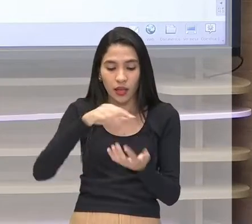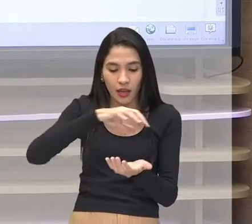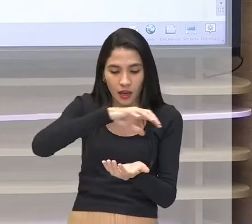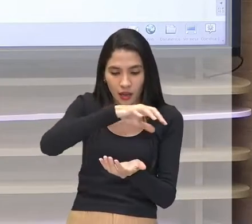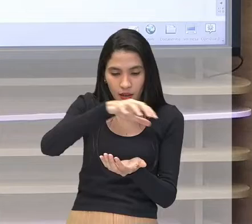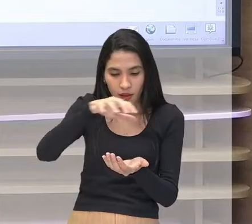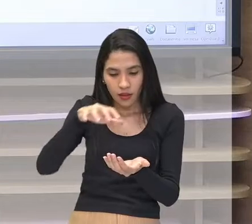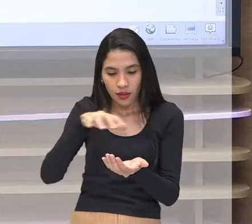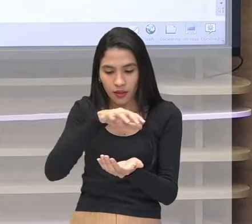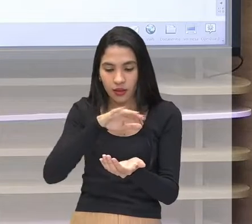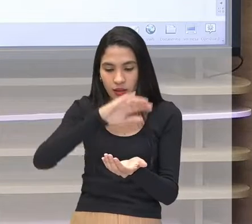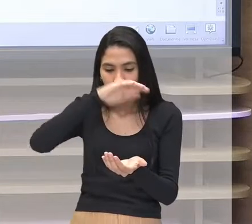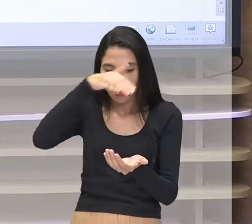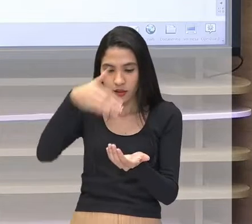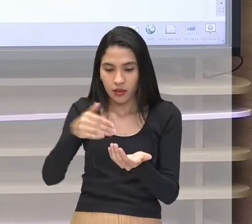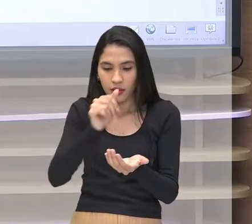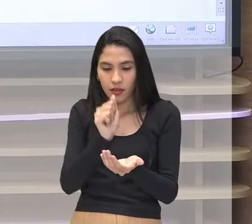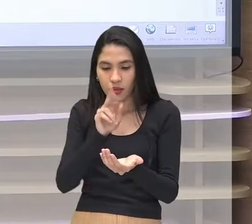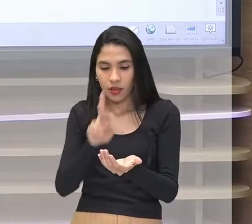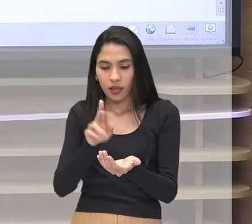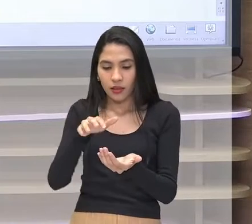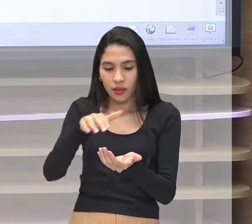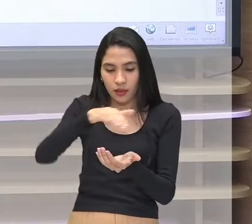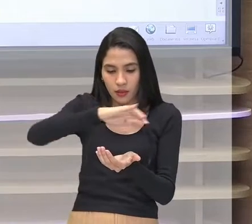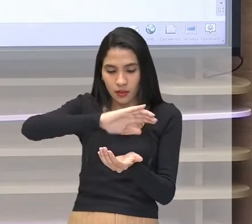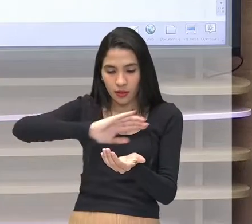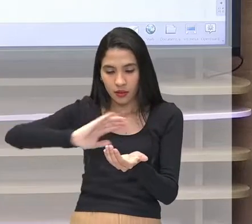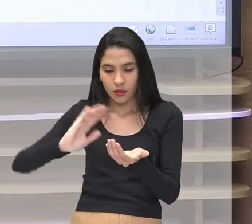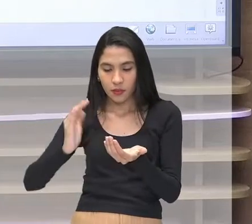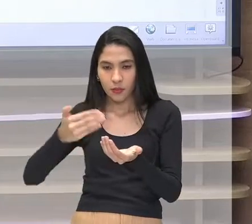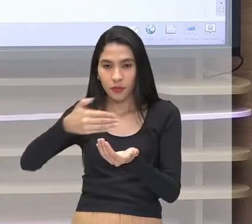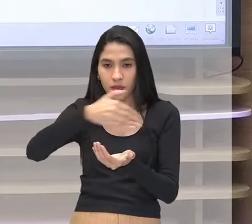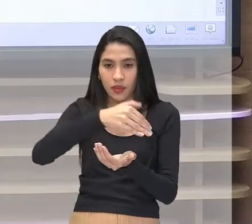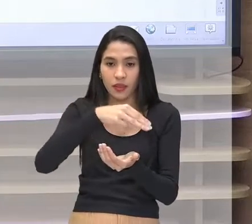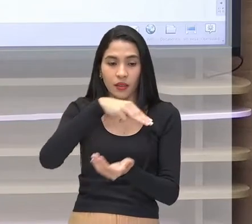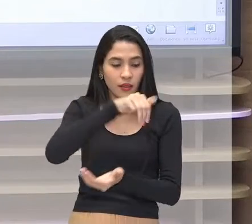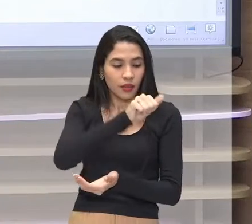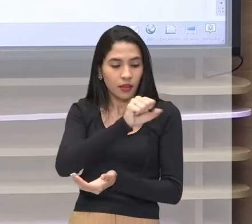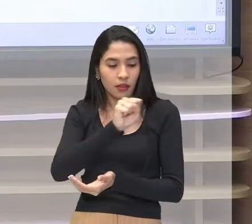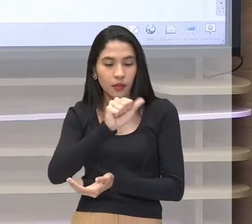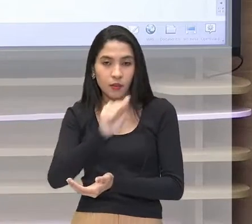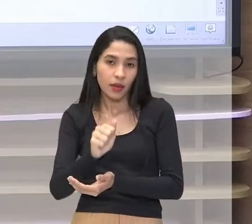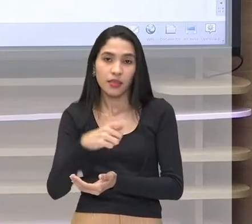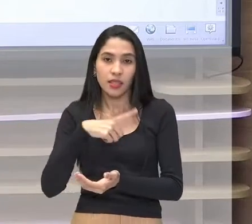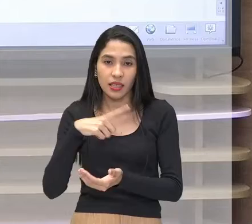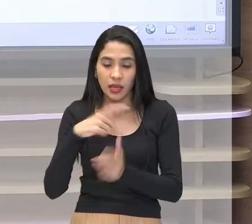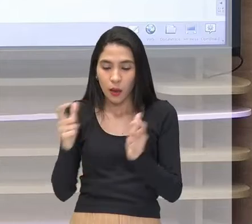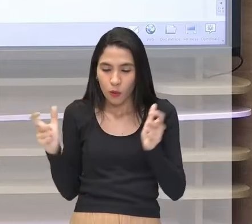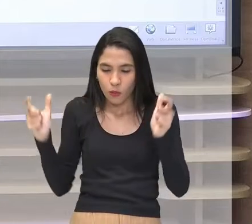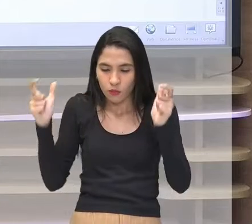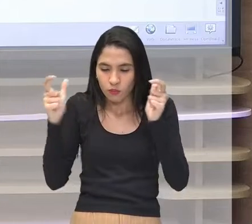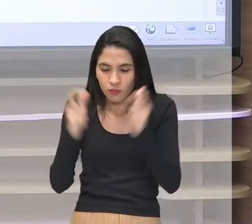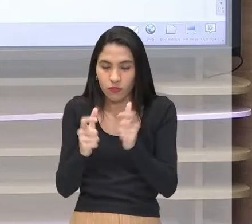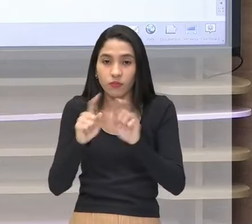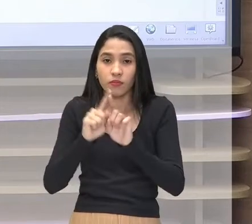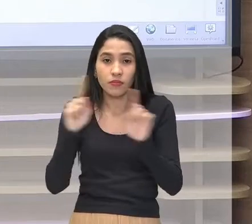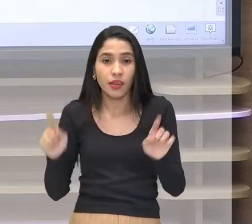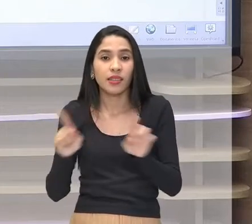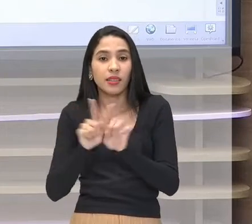é a camada que envolve o nosso planeta Terra, que tem massa e exerce pressão, mas também nós temos uma